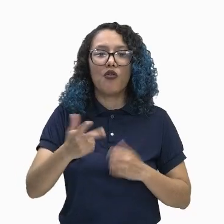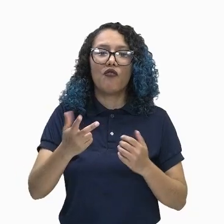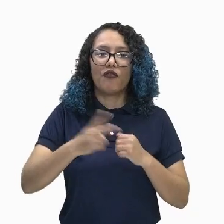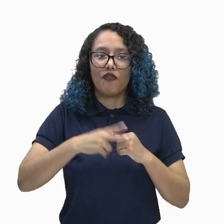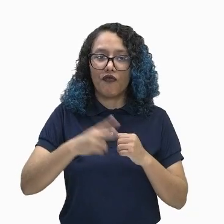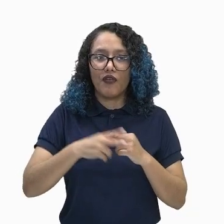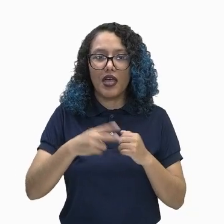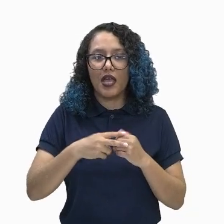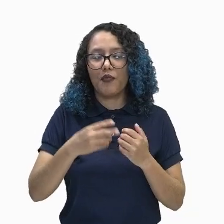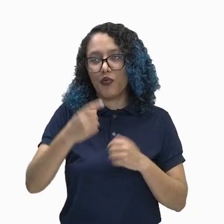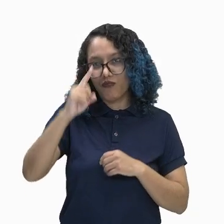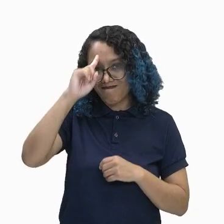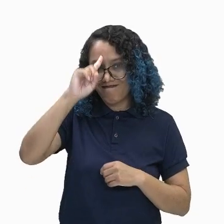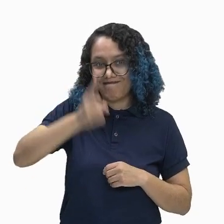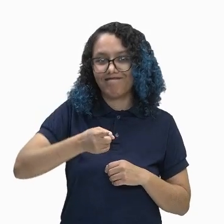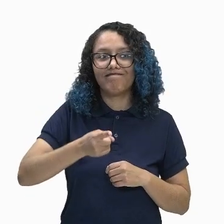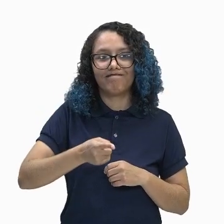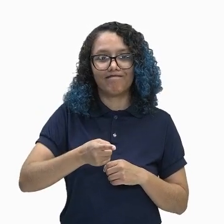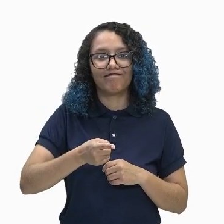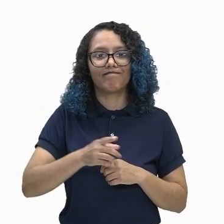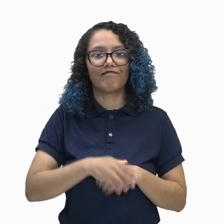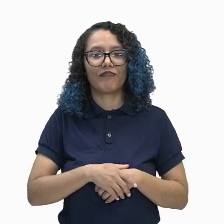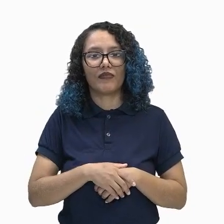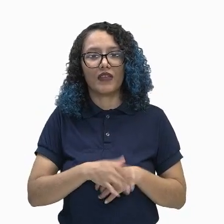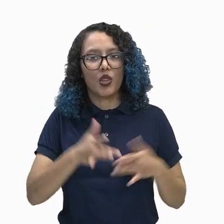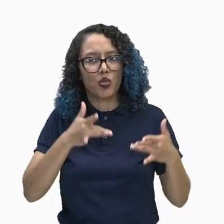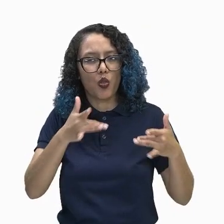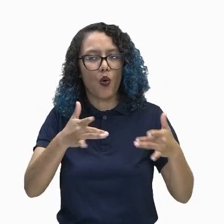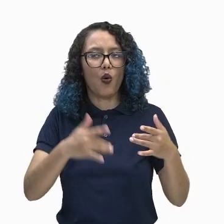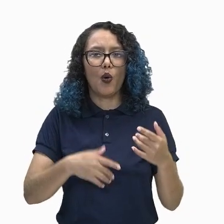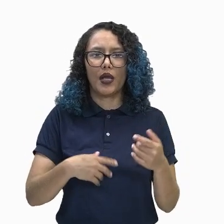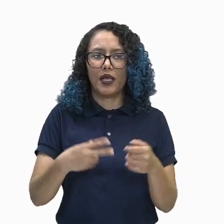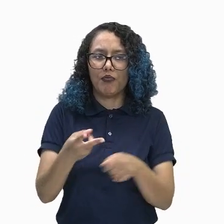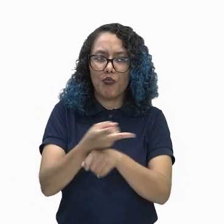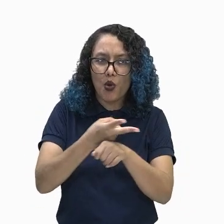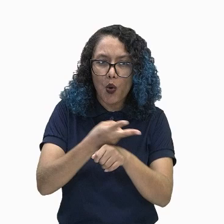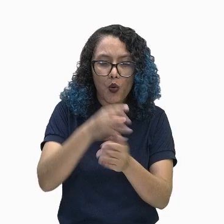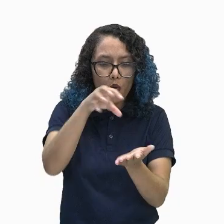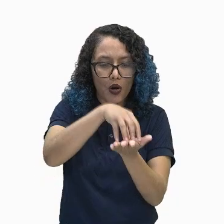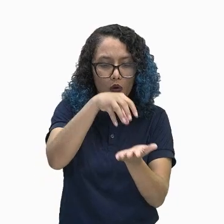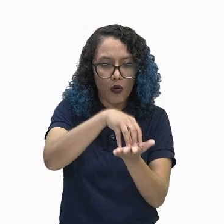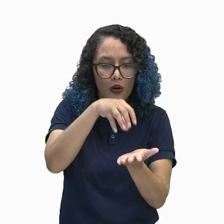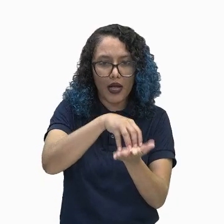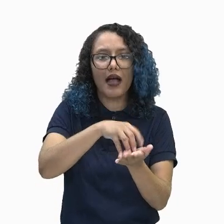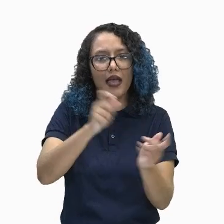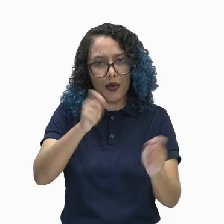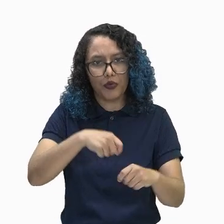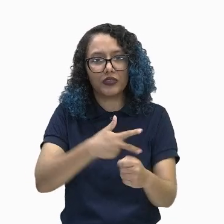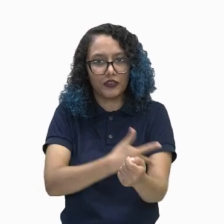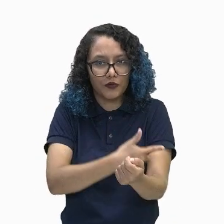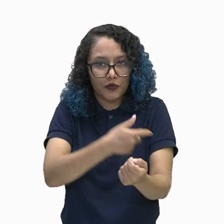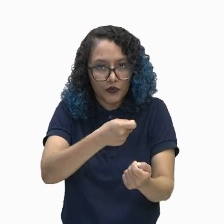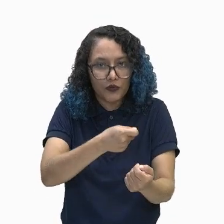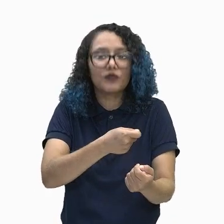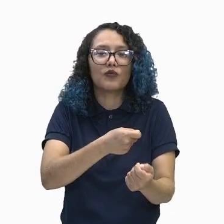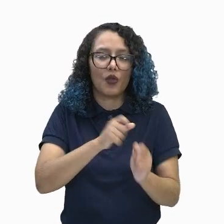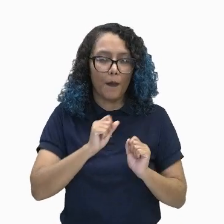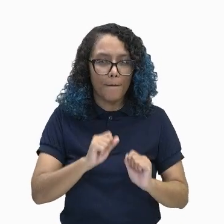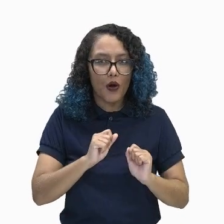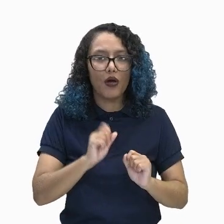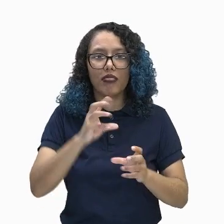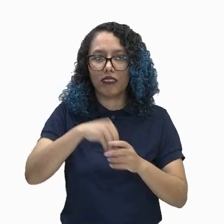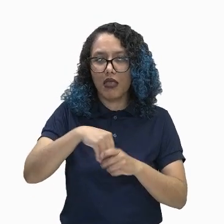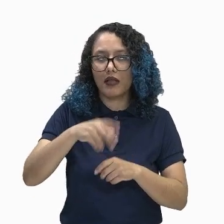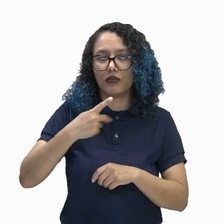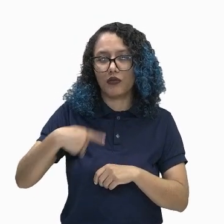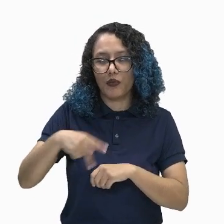Doe sangue regularmente. Procure o hemocentro mais próximo, que é o local em que a doação pode ser realizada no nosso país, e